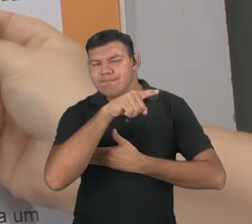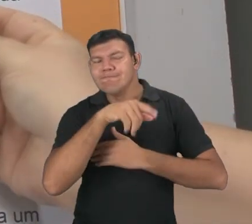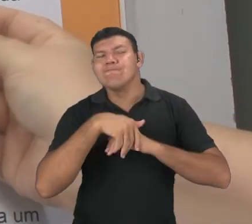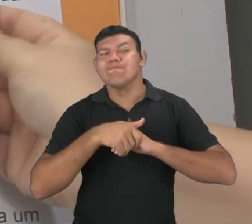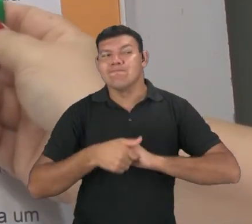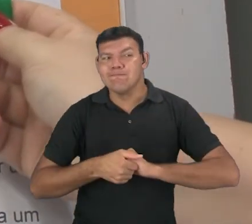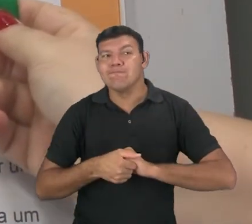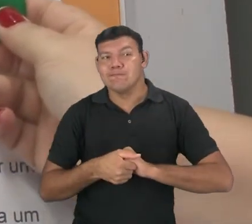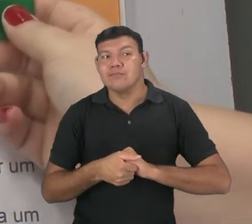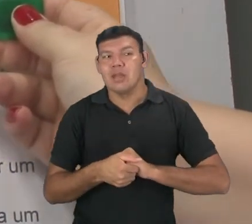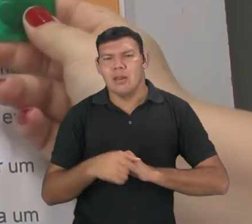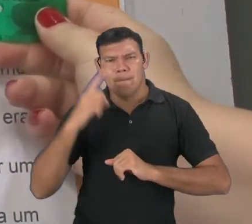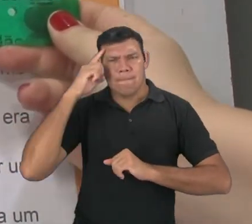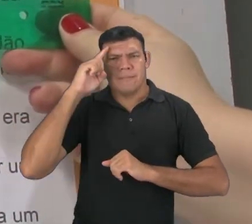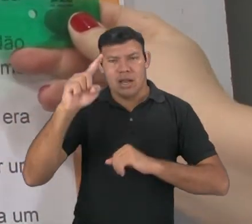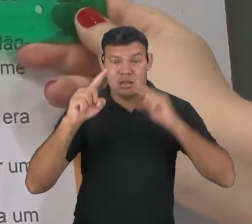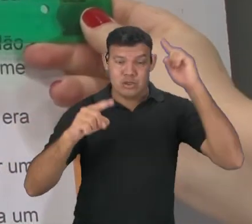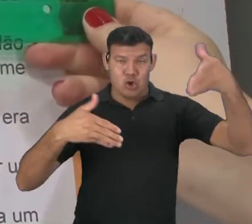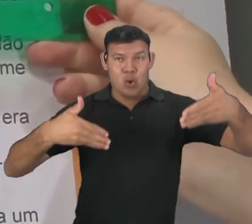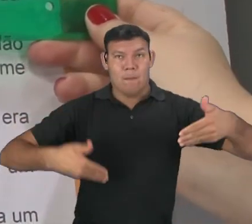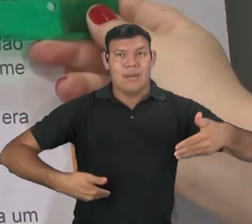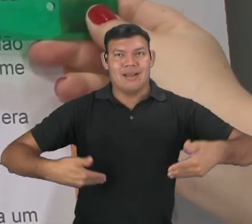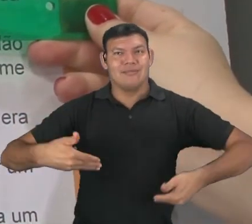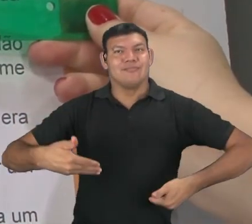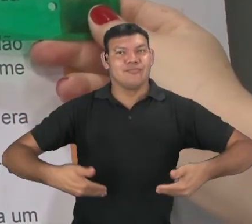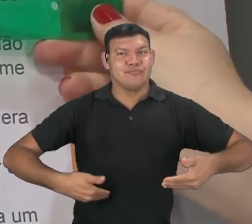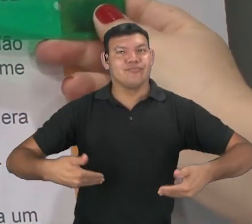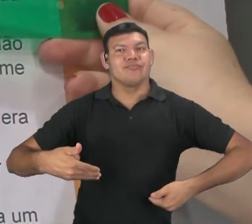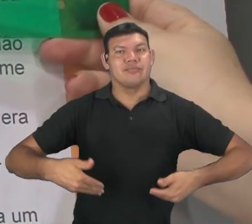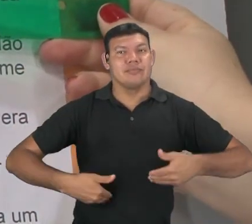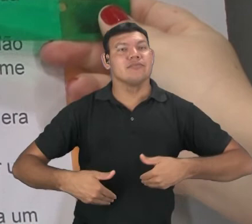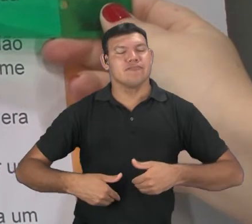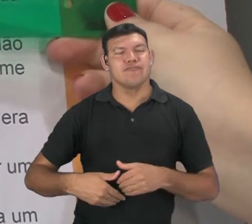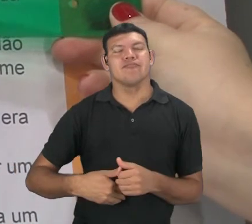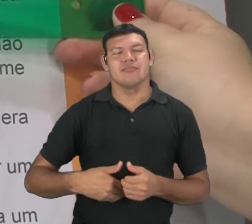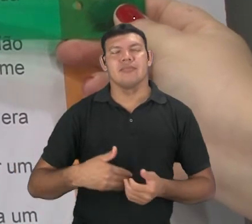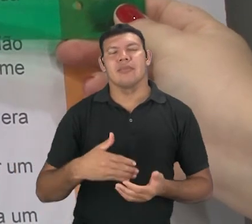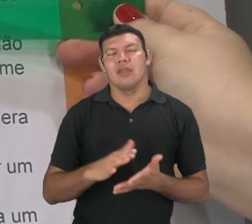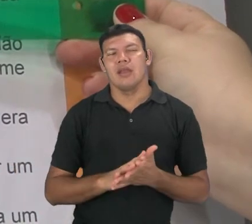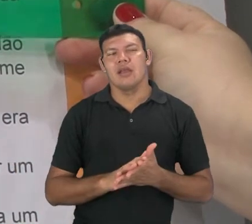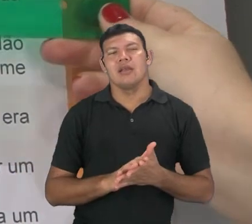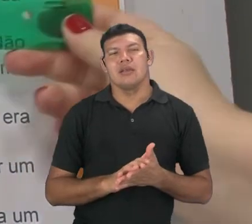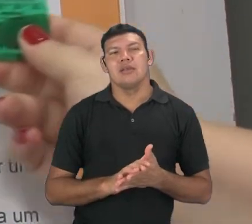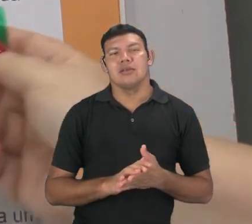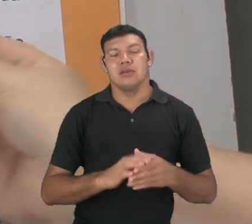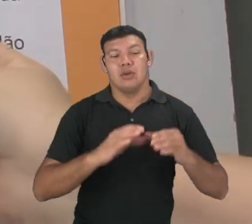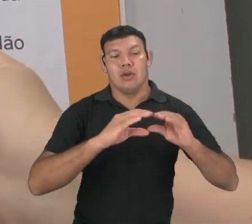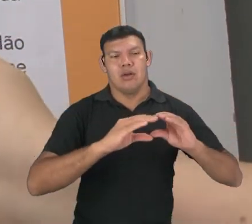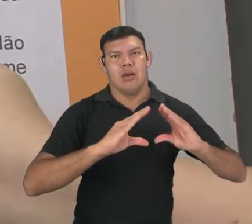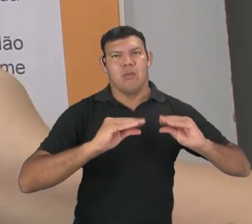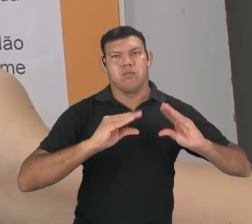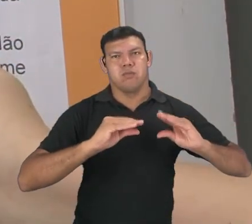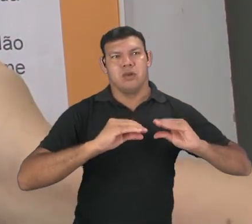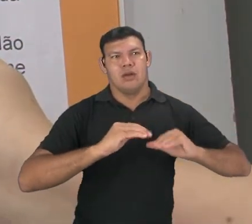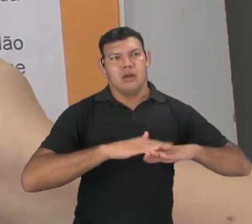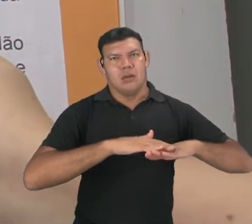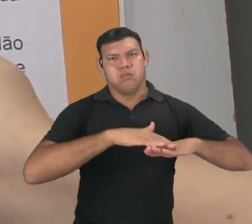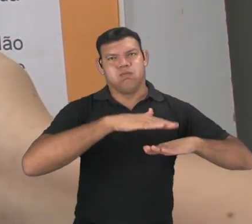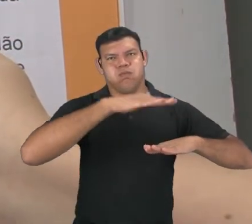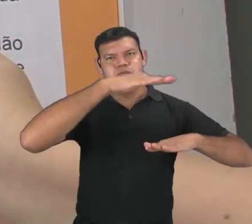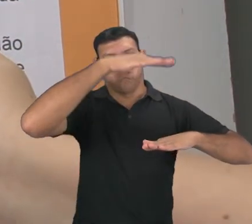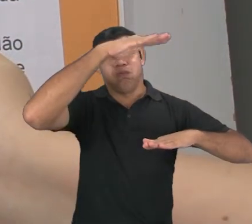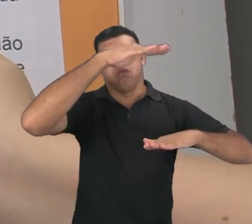verdade. Ordenou que as criadas, de confiança, espalhassem 20 colchões no quarto